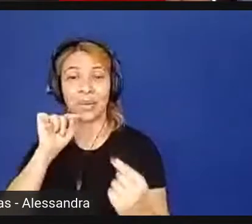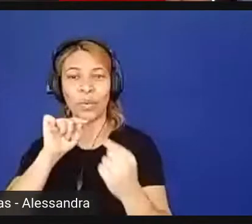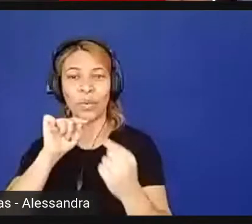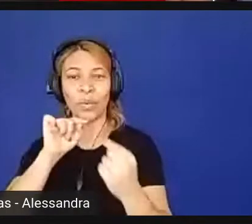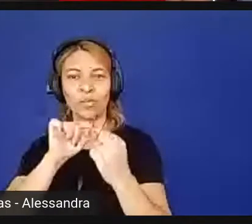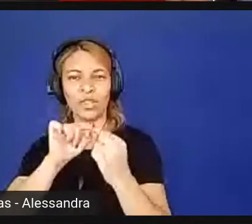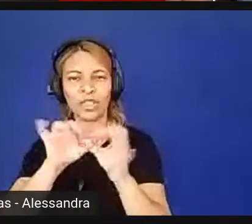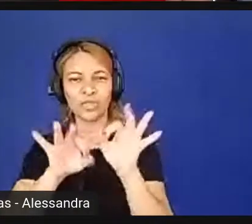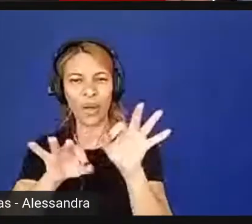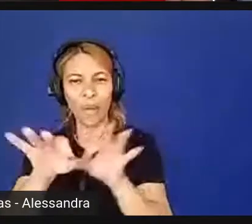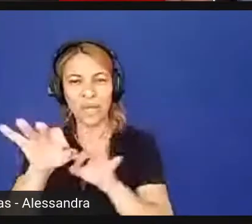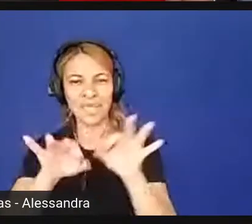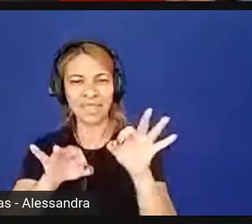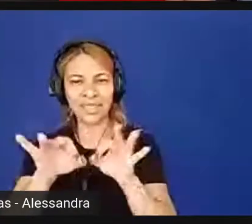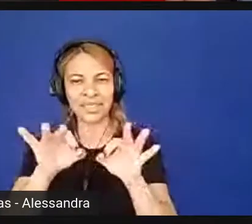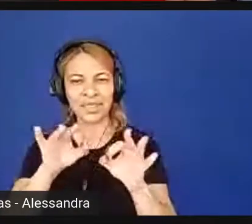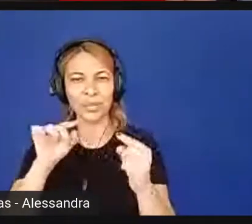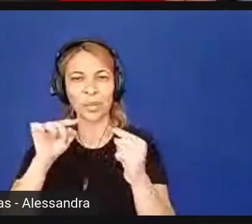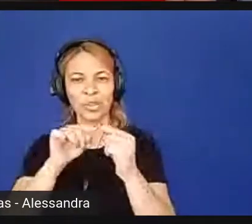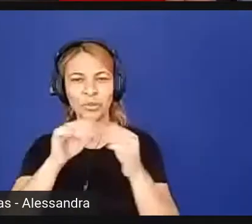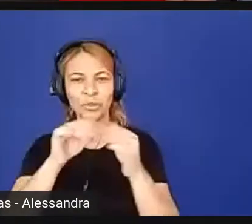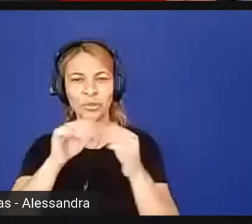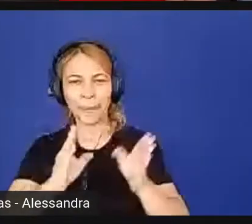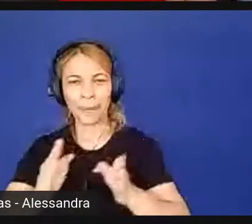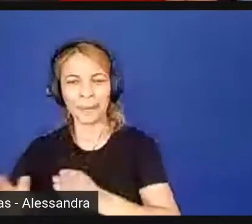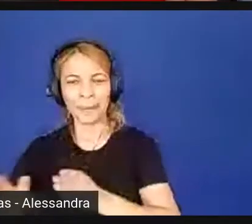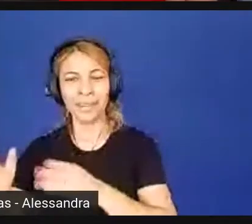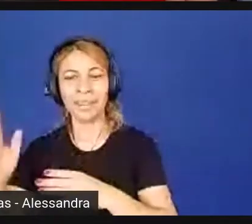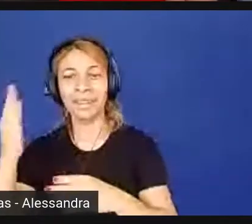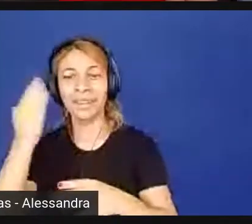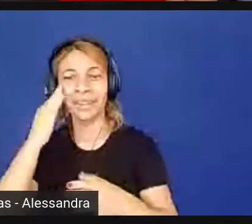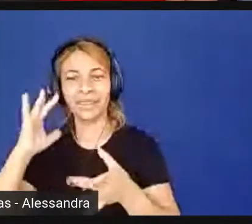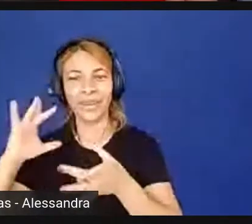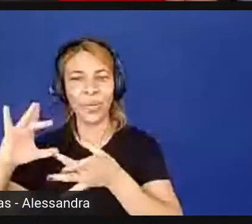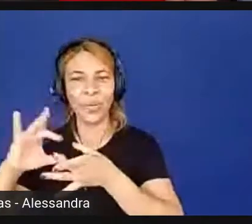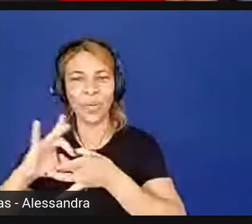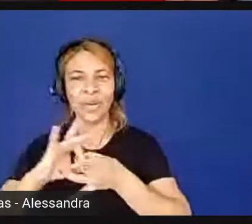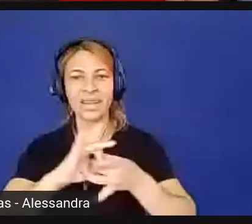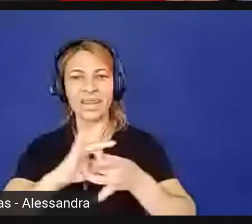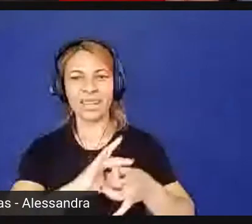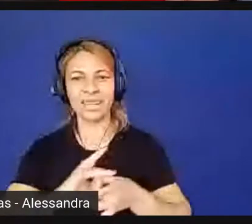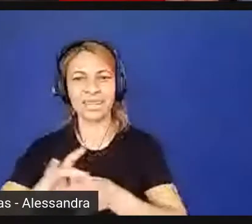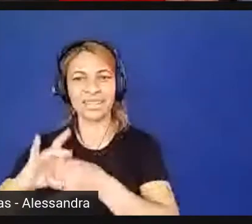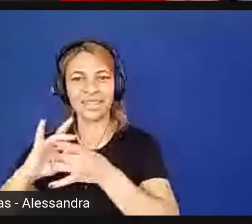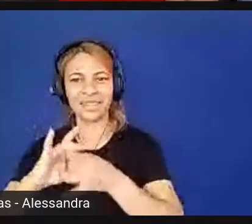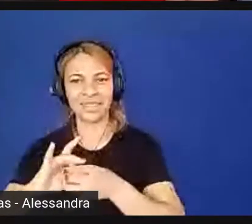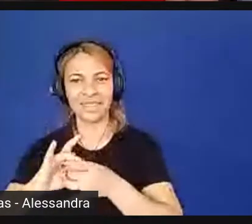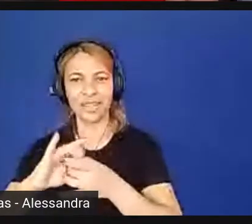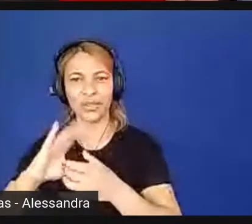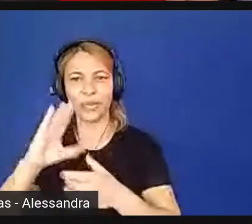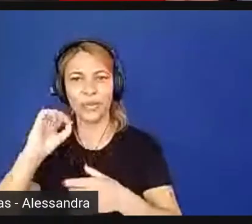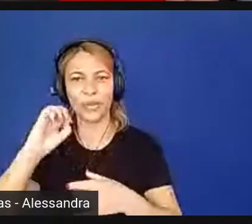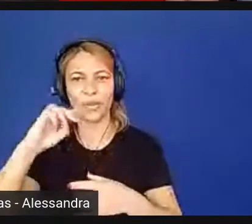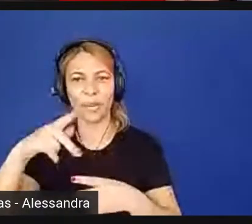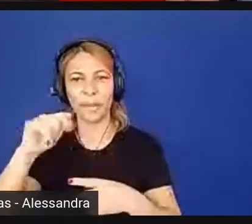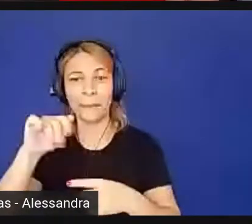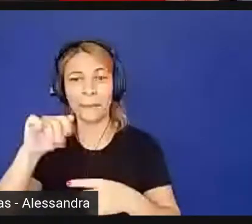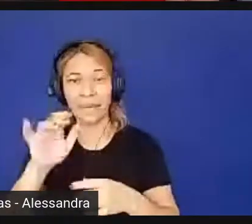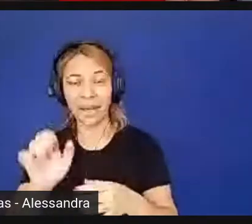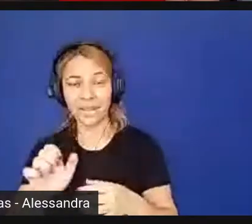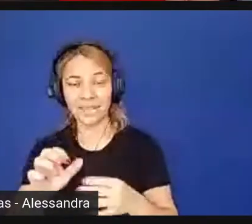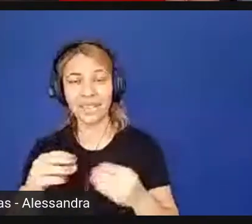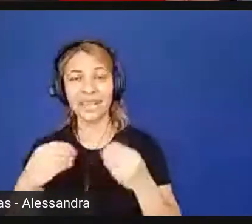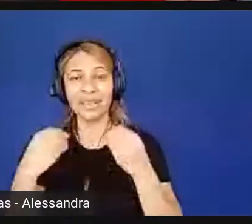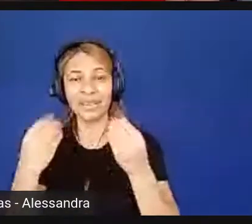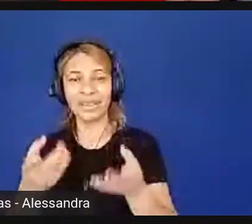condutas e providências, você consegue coerência no tal do programa do compliance, alinhado a uma entrega de resultado.